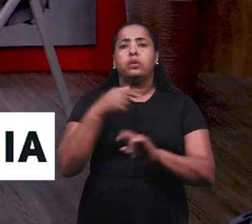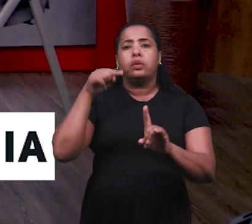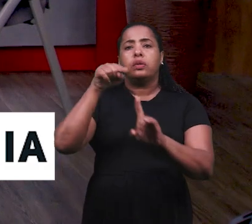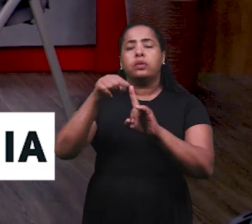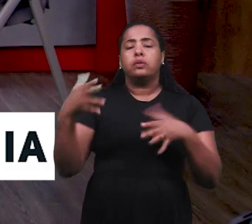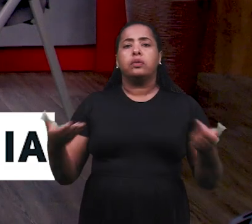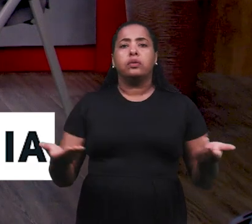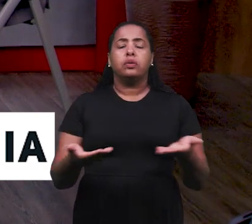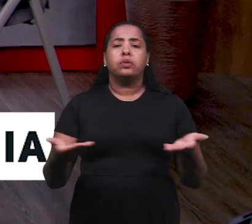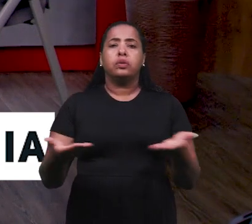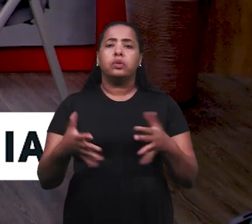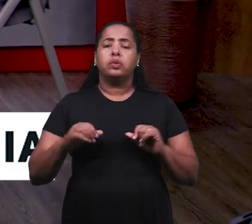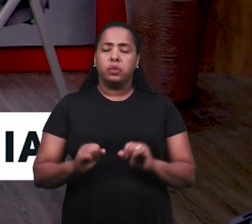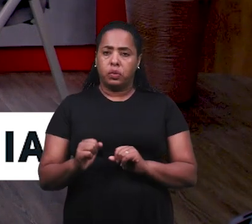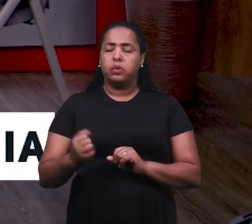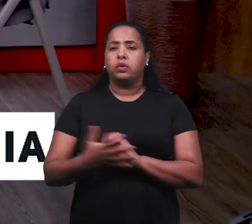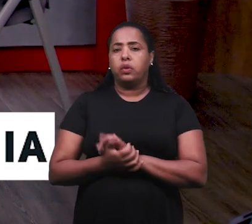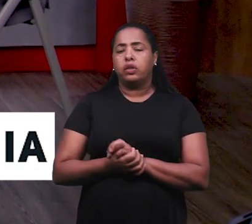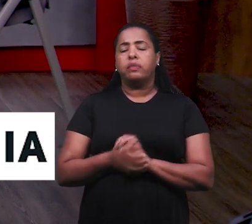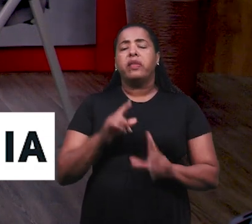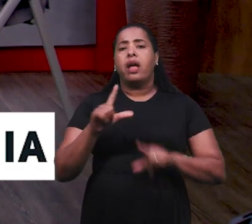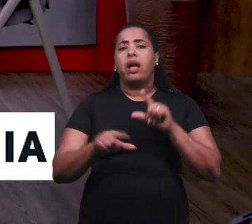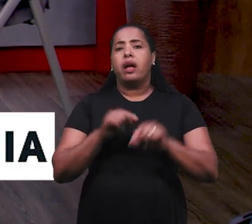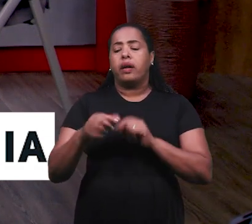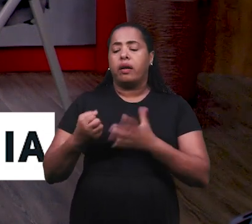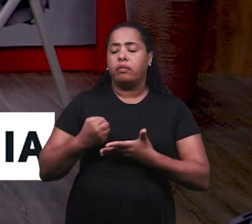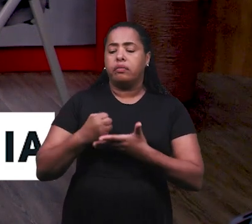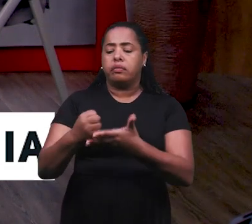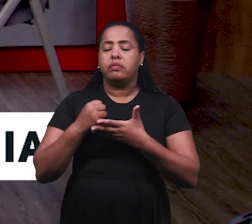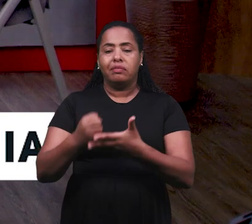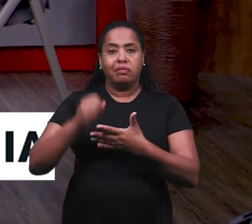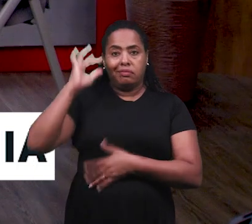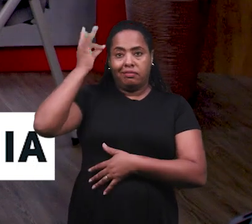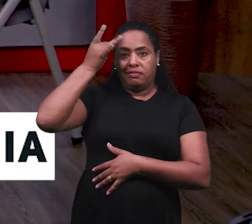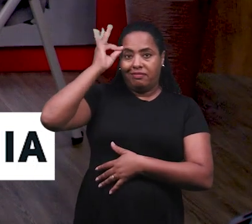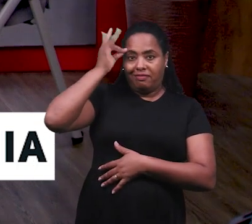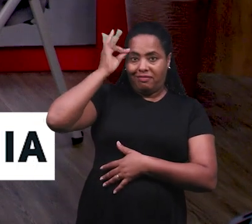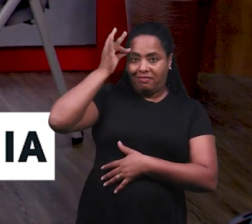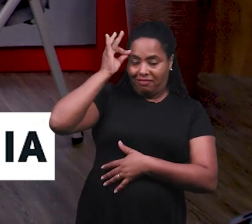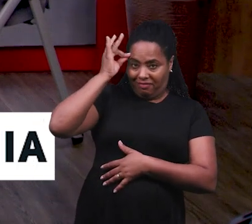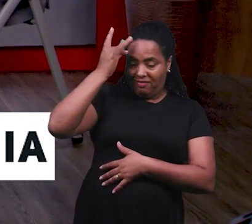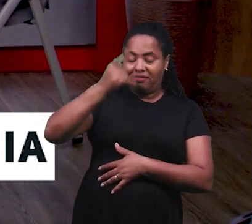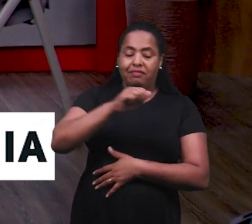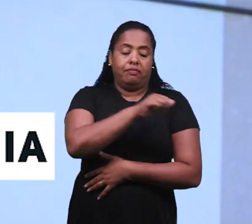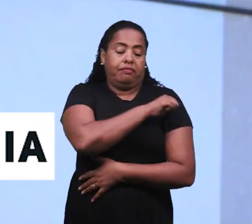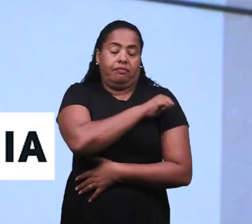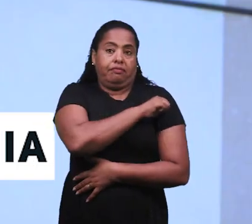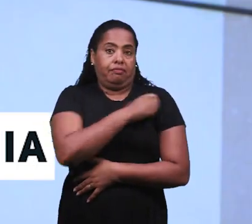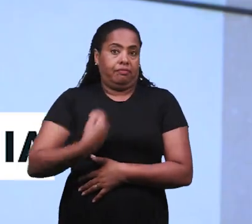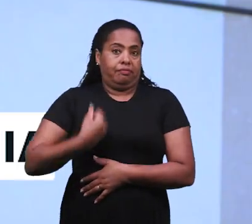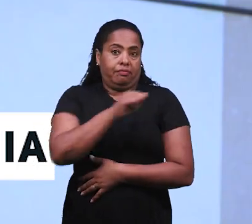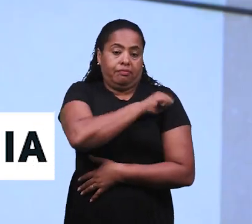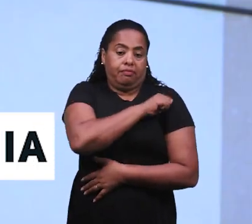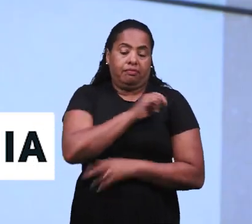hoje, com essa capelania, é ser ali um apoio espiritual Uhum. para os alunos,